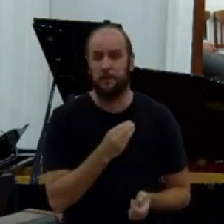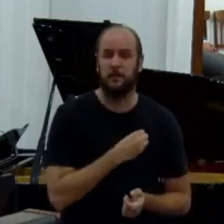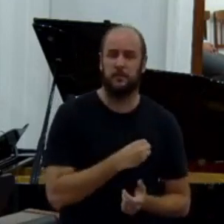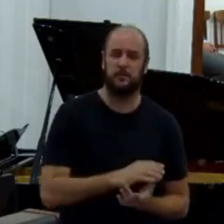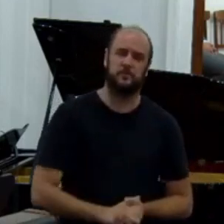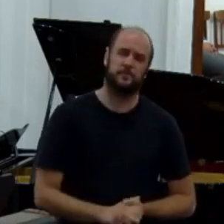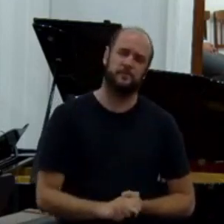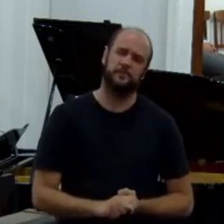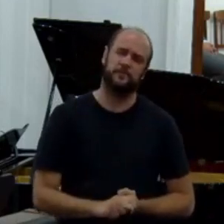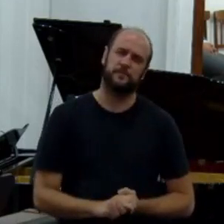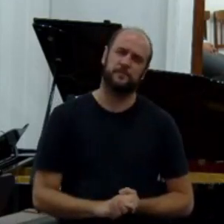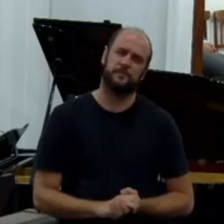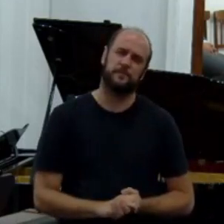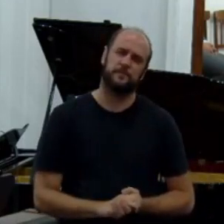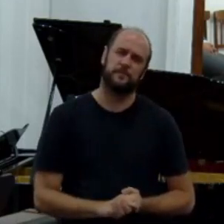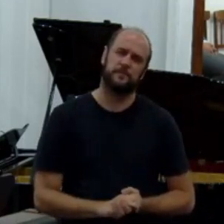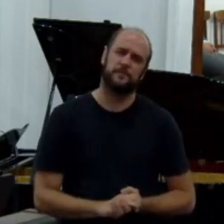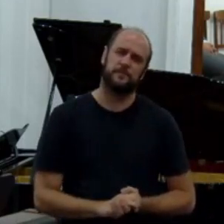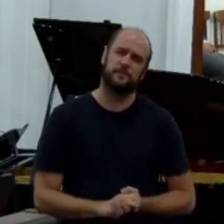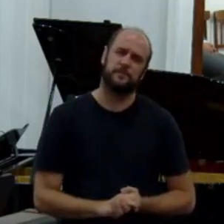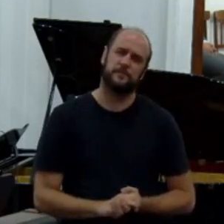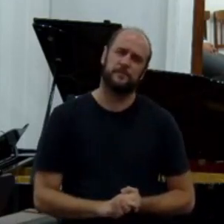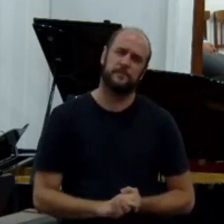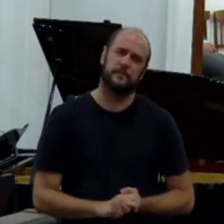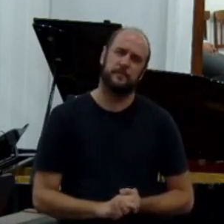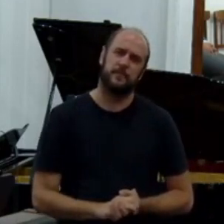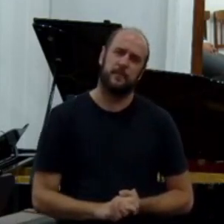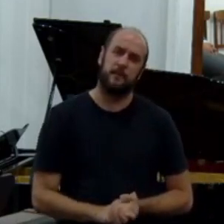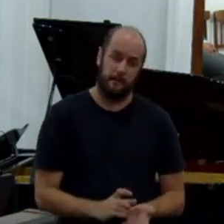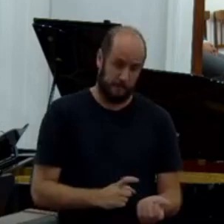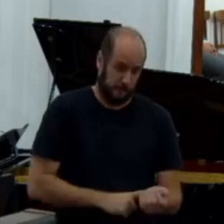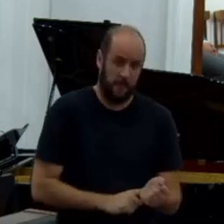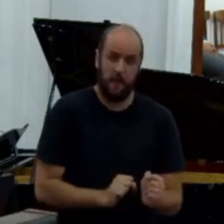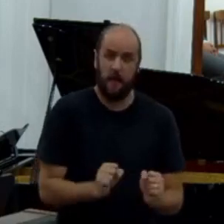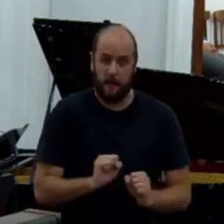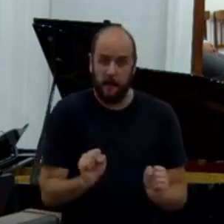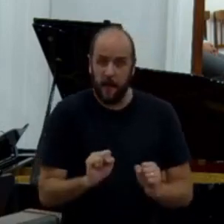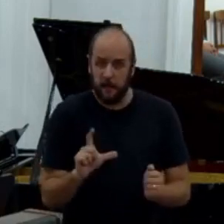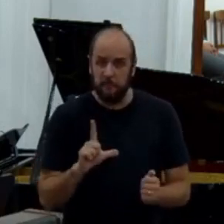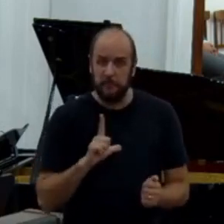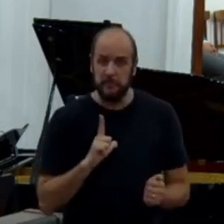pecados. O que as raivas que eu tenho